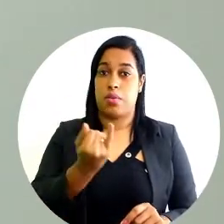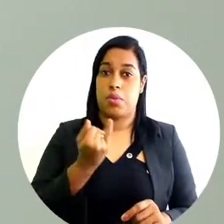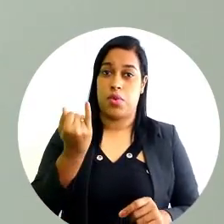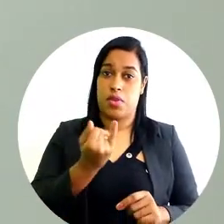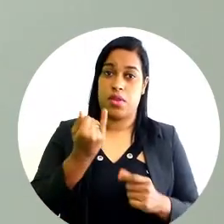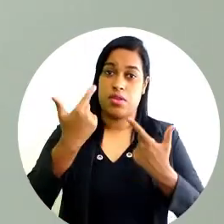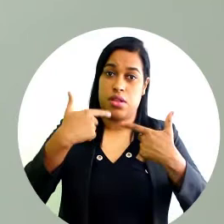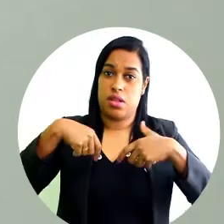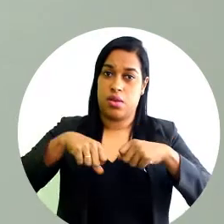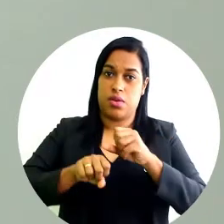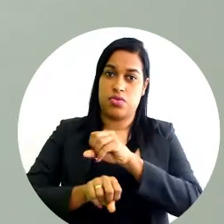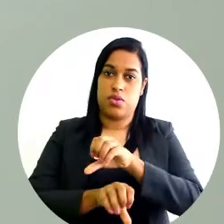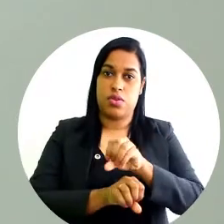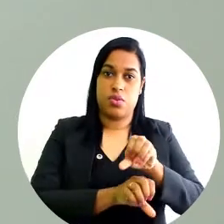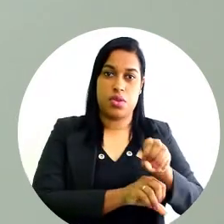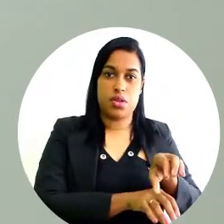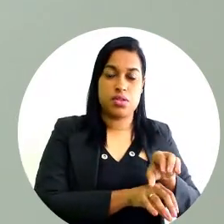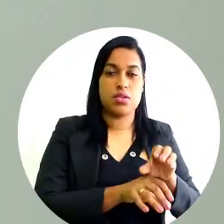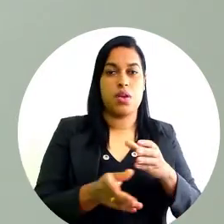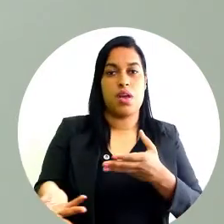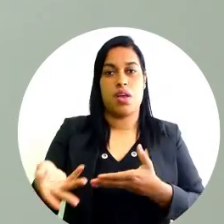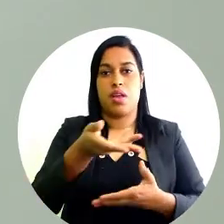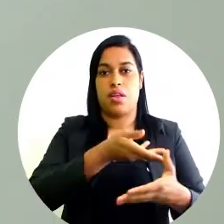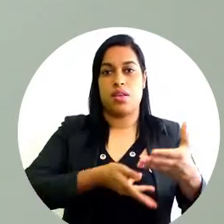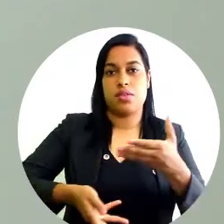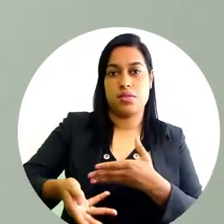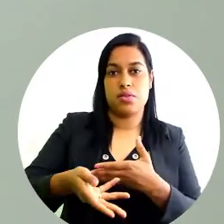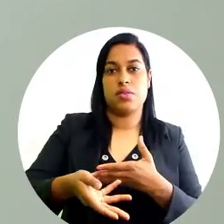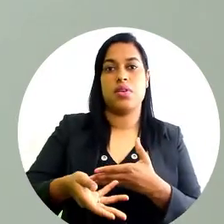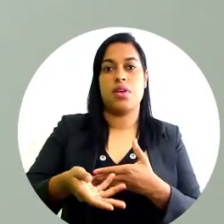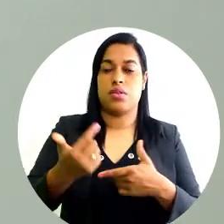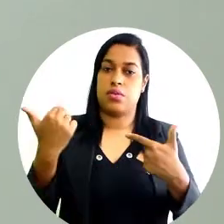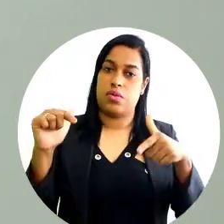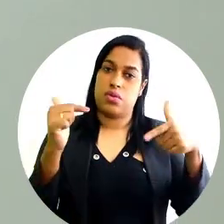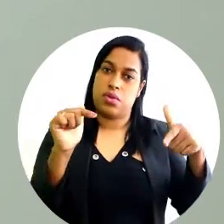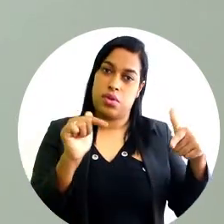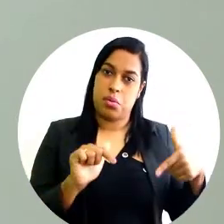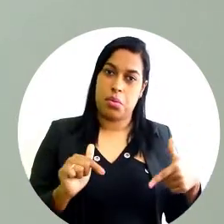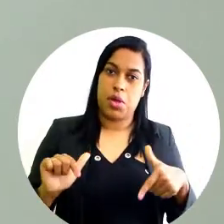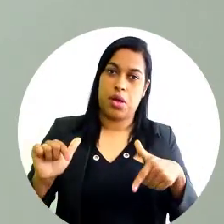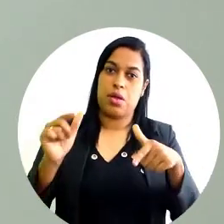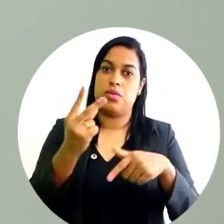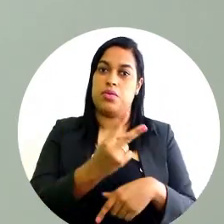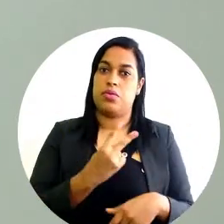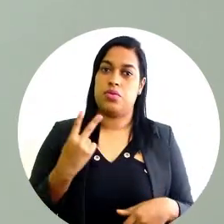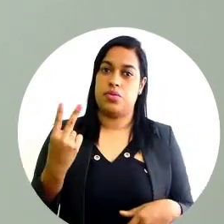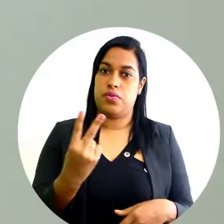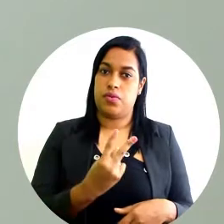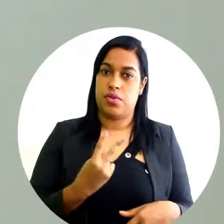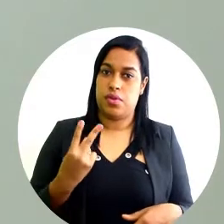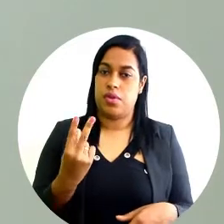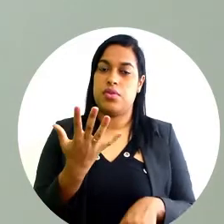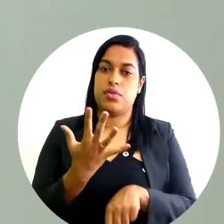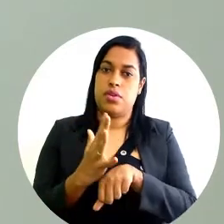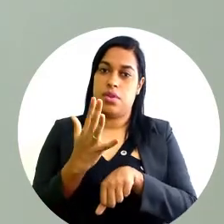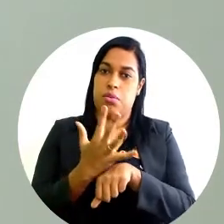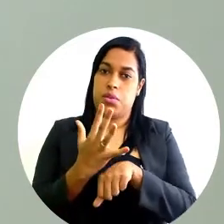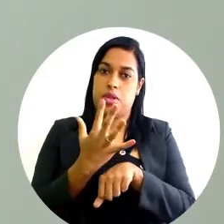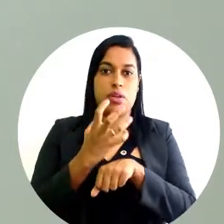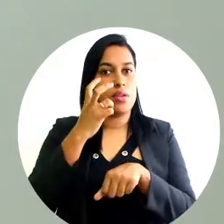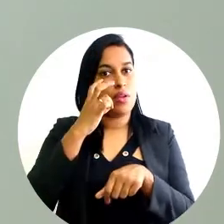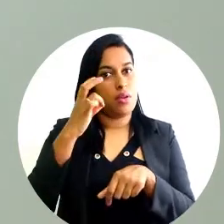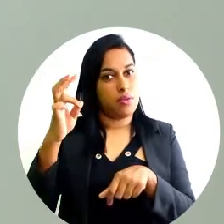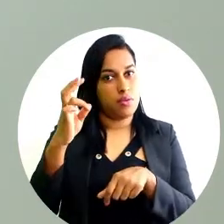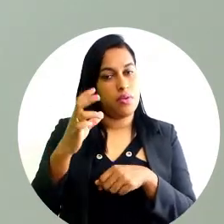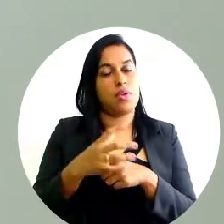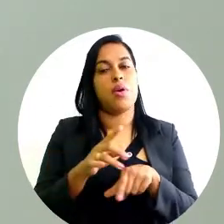a importância da linguagem na educação, relacionar aspectos do trabalho, dos valores e da